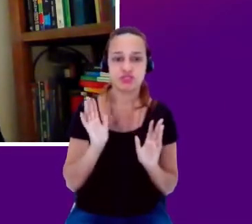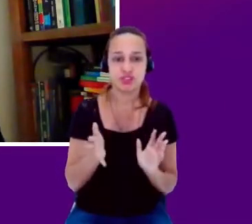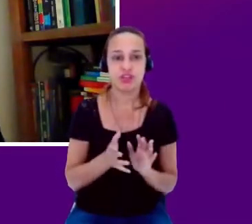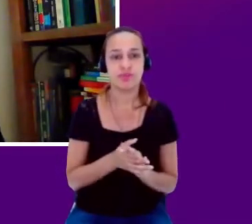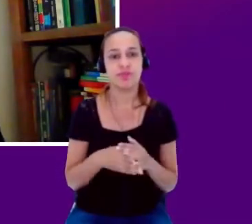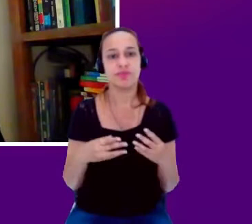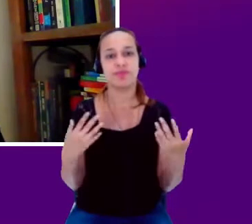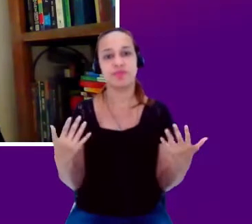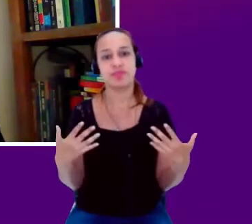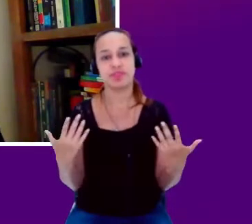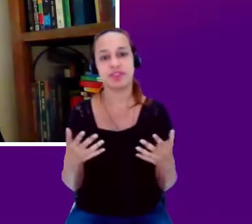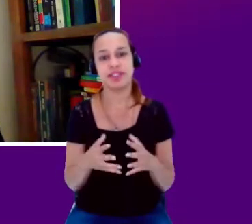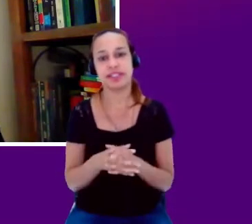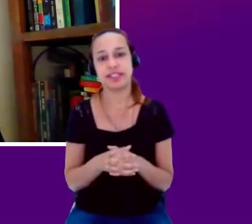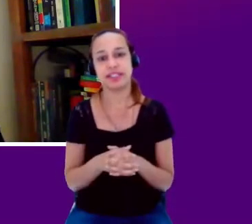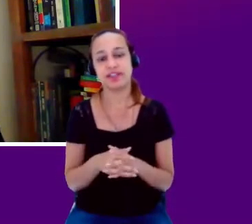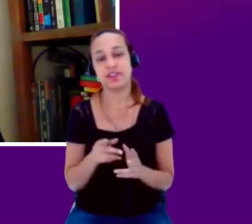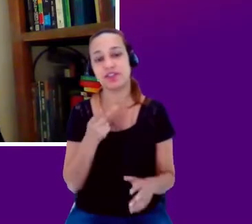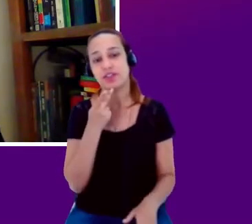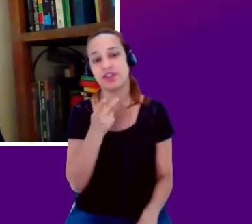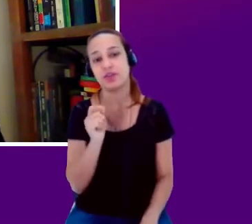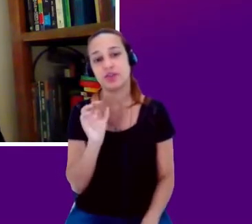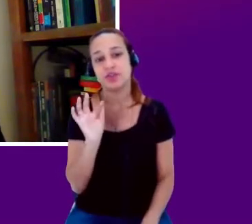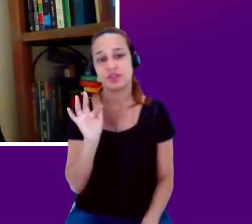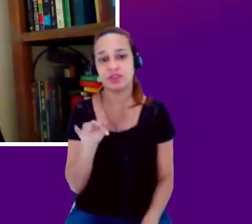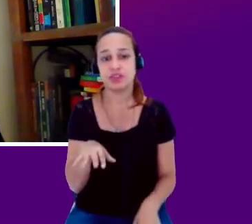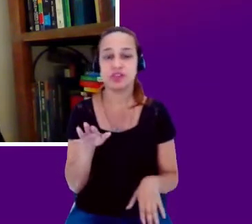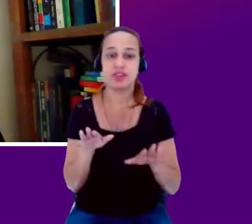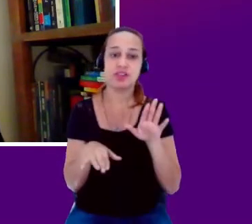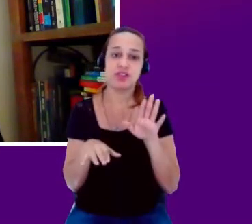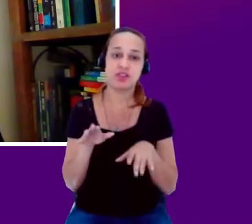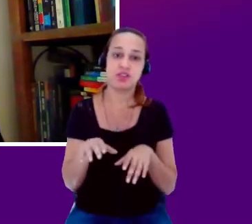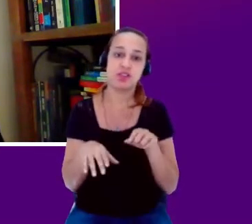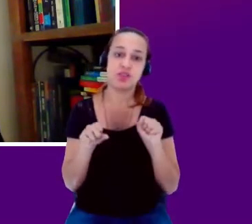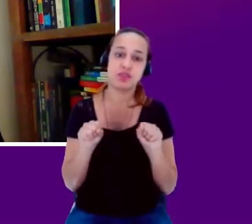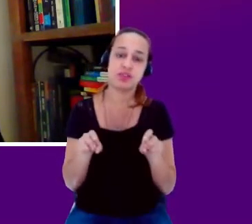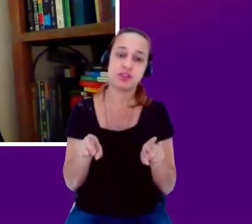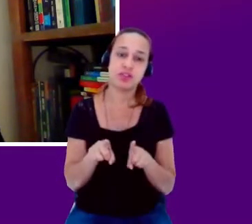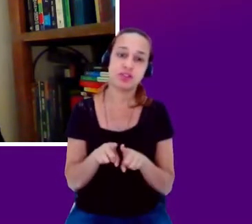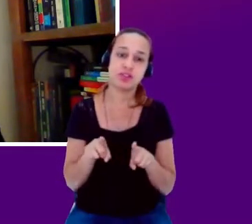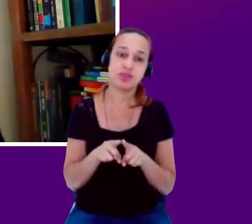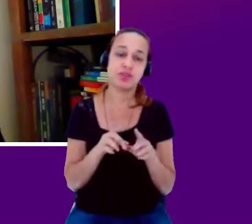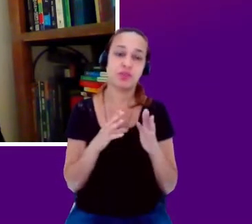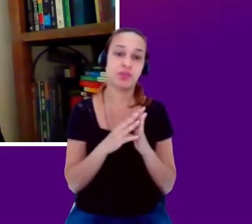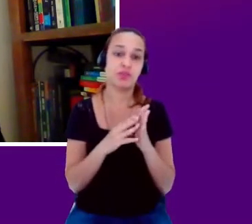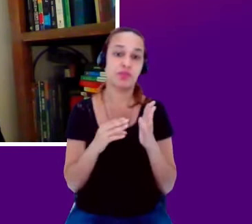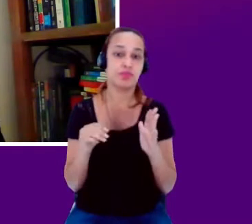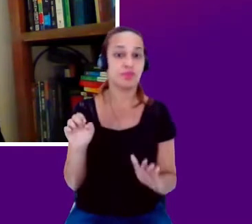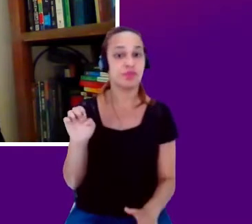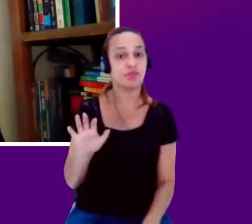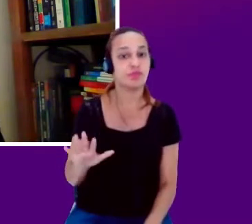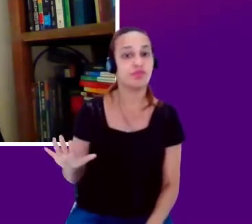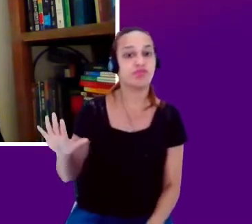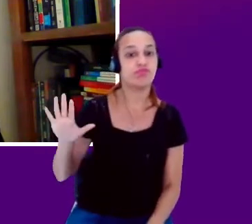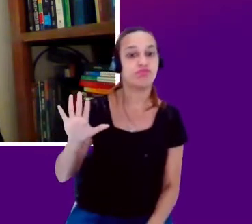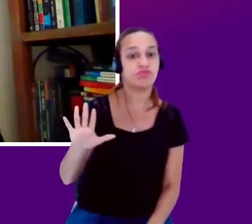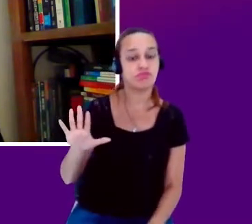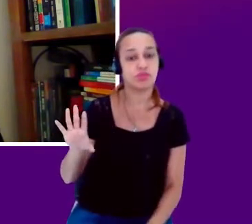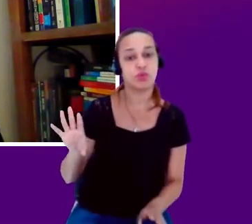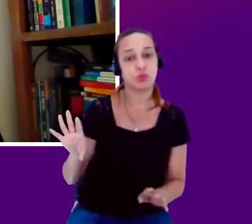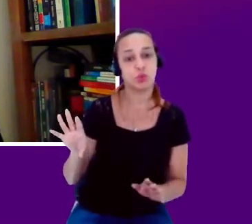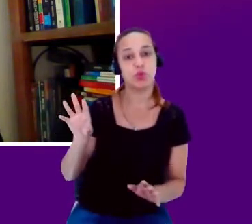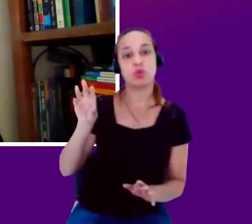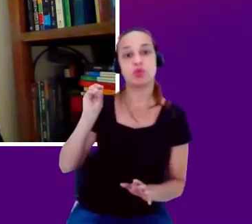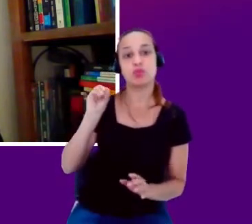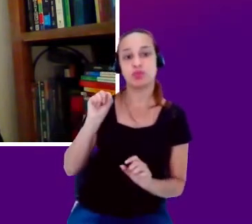E a palavra final seria: nós talvez devamos também imitar o modelo europeu ao procurar, de algum